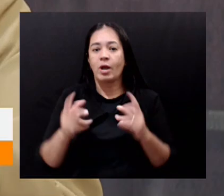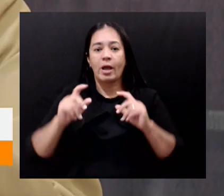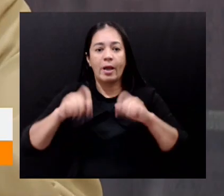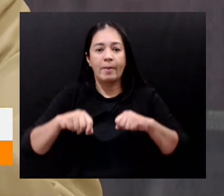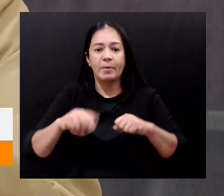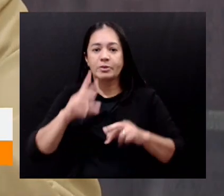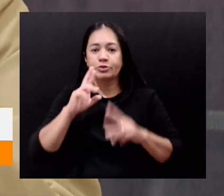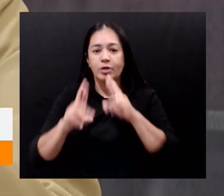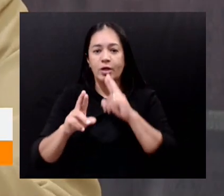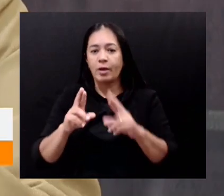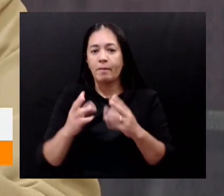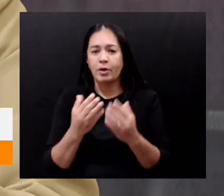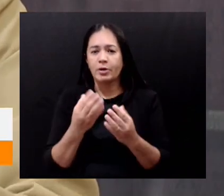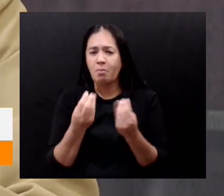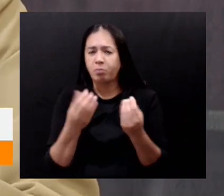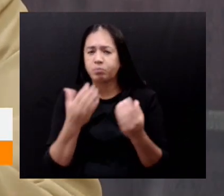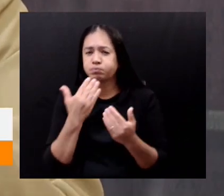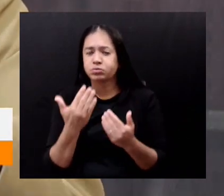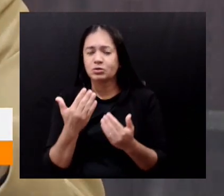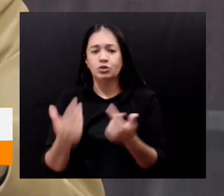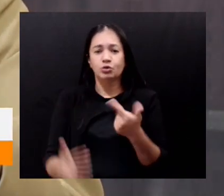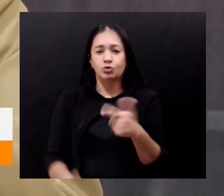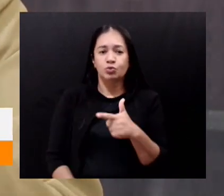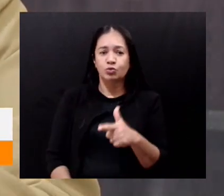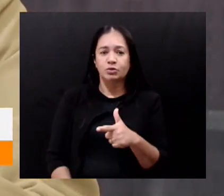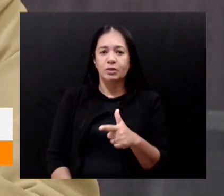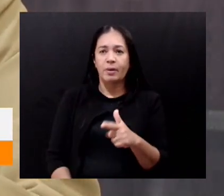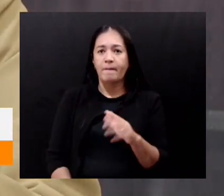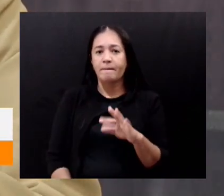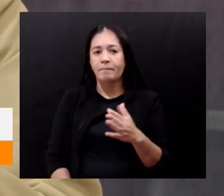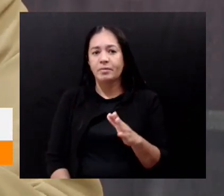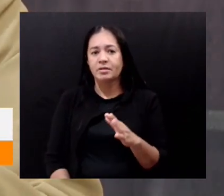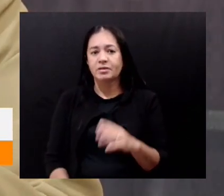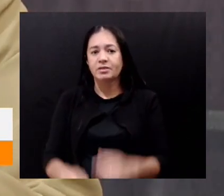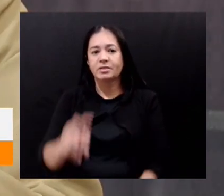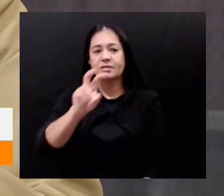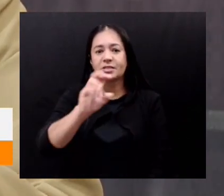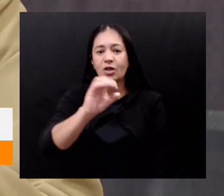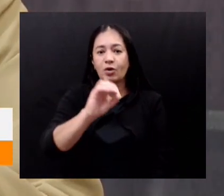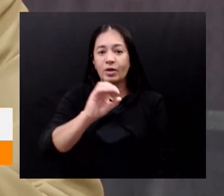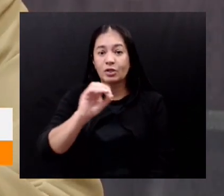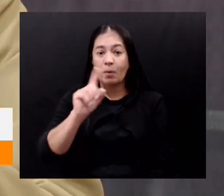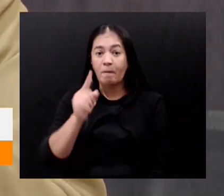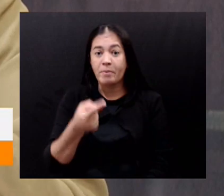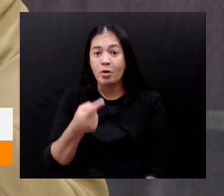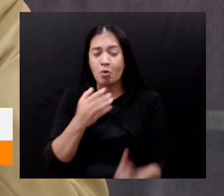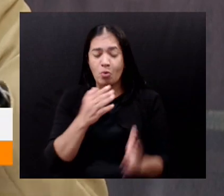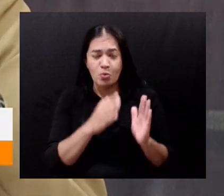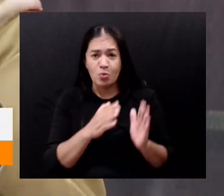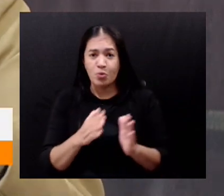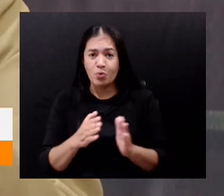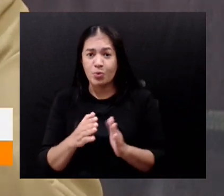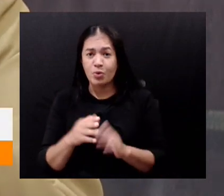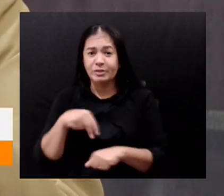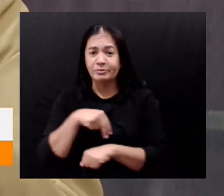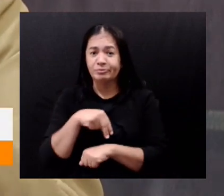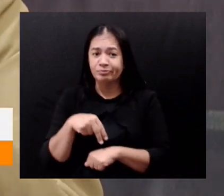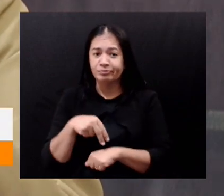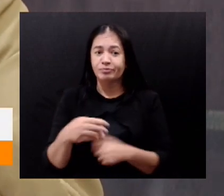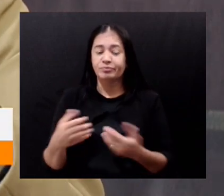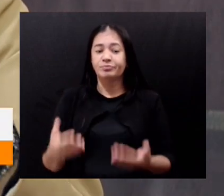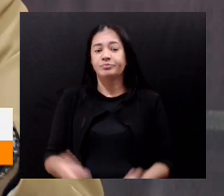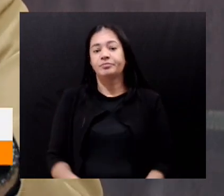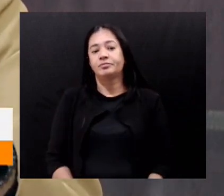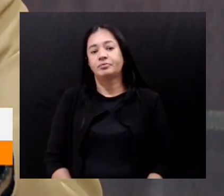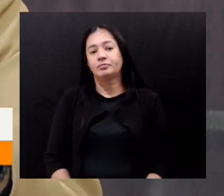pedidos. Ah, Estão, perfeito. estão tramitando cerca de 500.000 processos de nacionalidade em Nossa! Portugal atualmente, não é? E